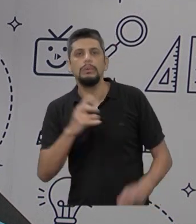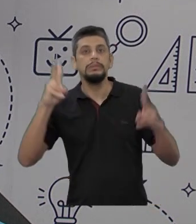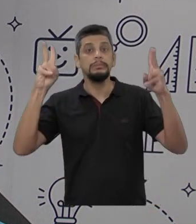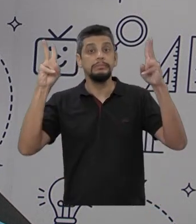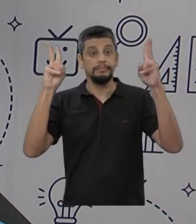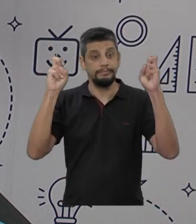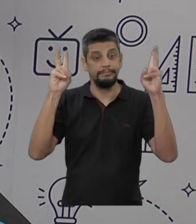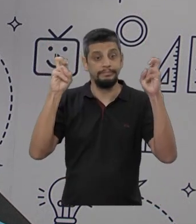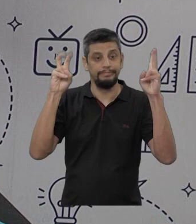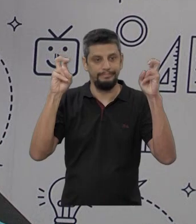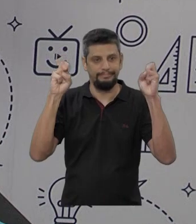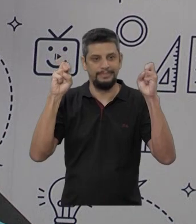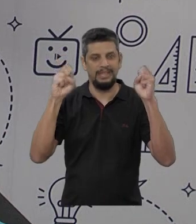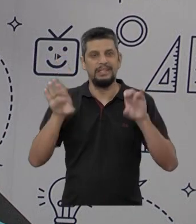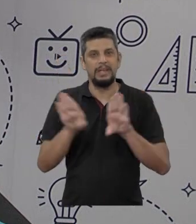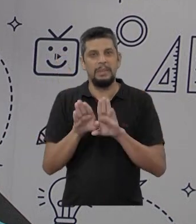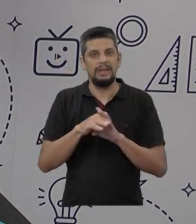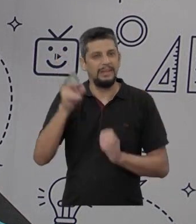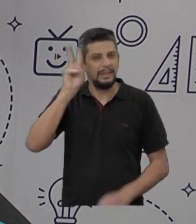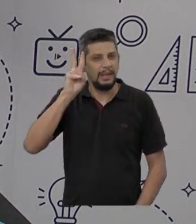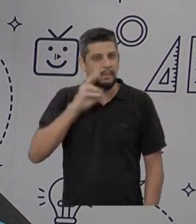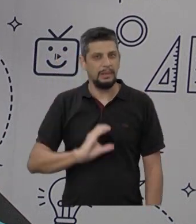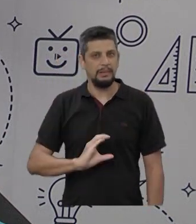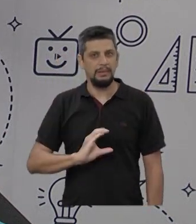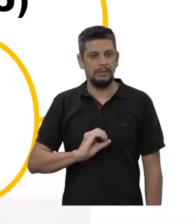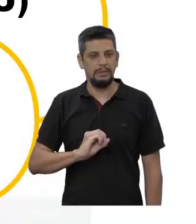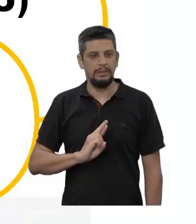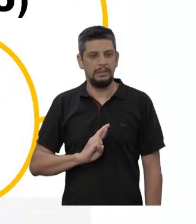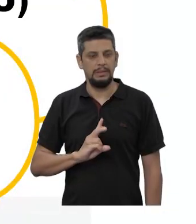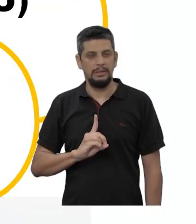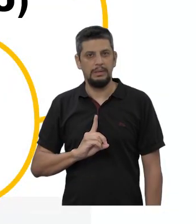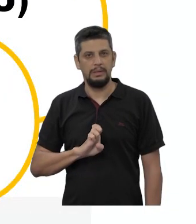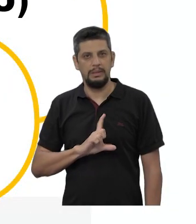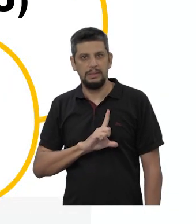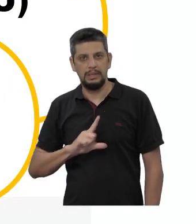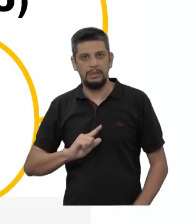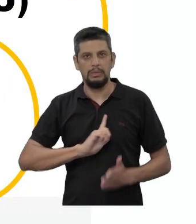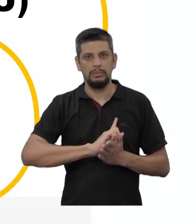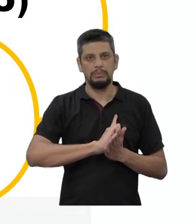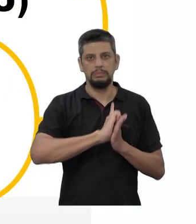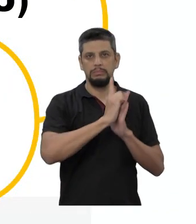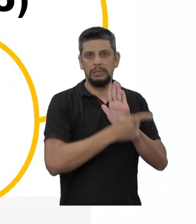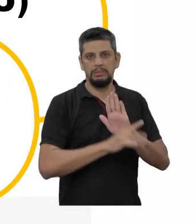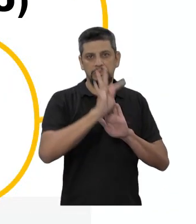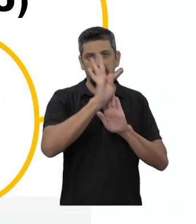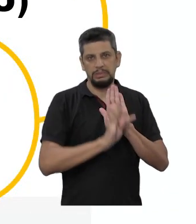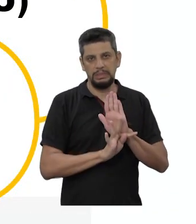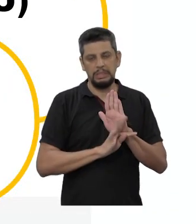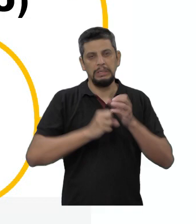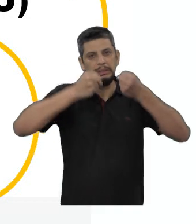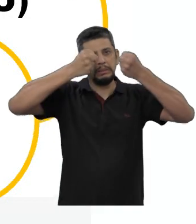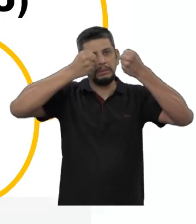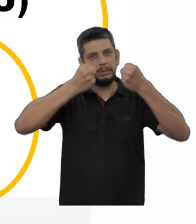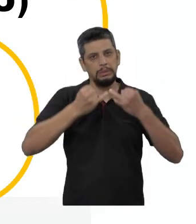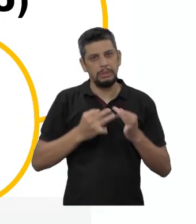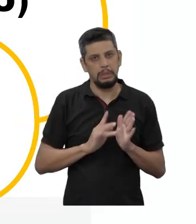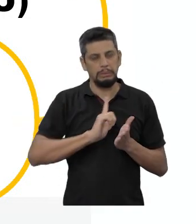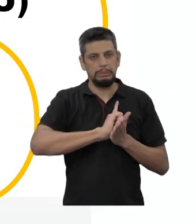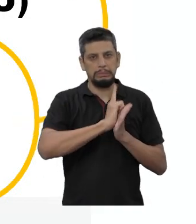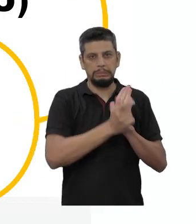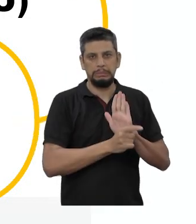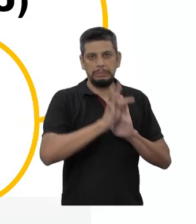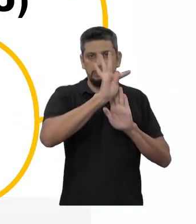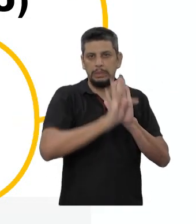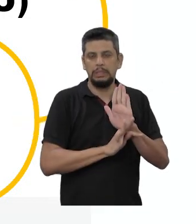para a gente. Entre eles, ela trabalhou o cordel, que é um gênero textual bem interessante. Ela falou sobre